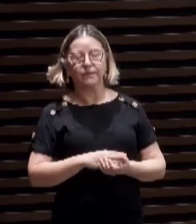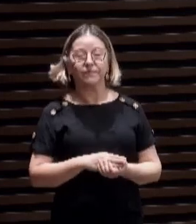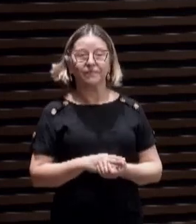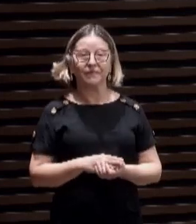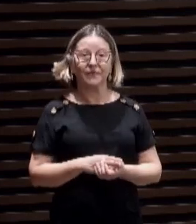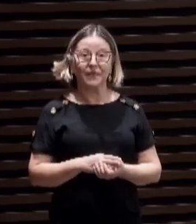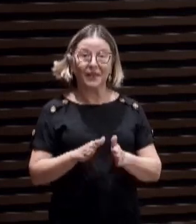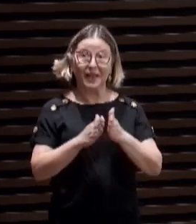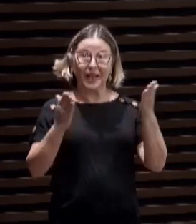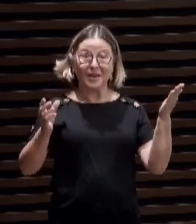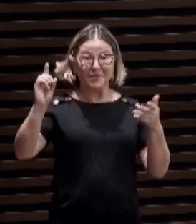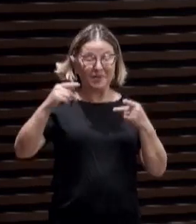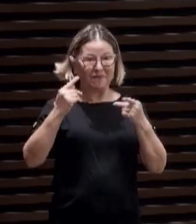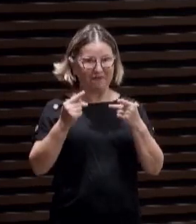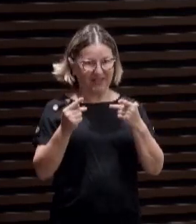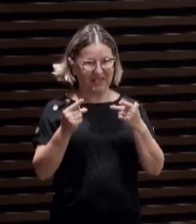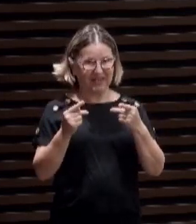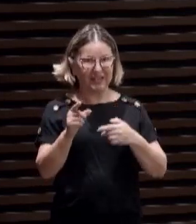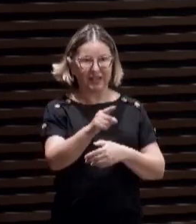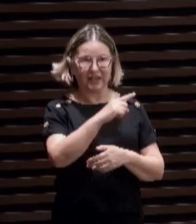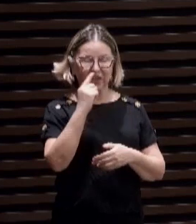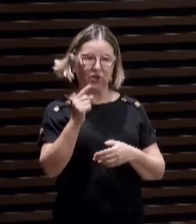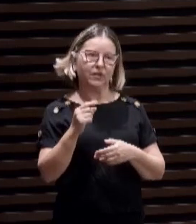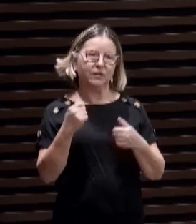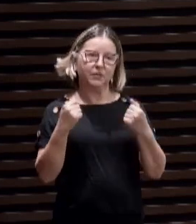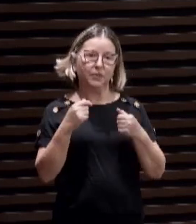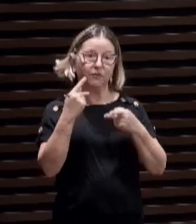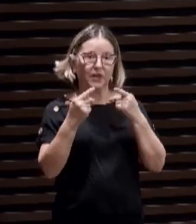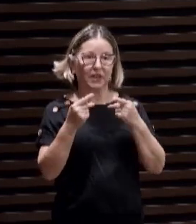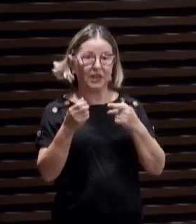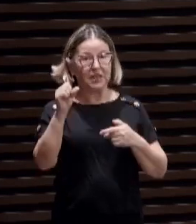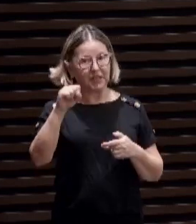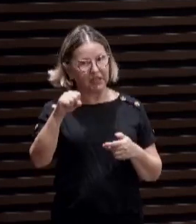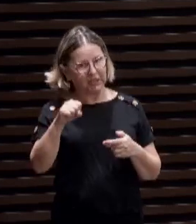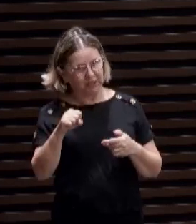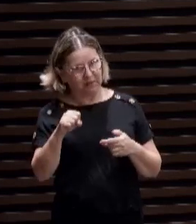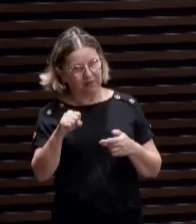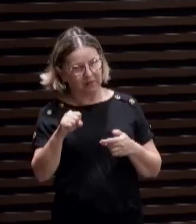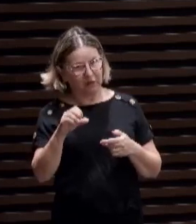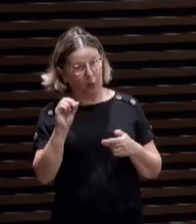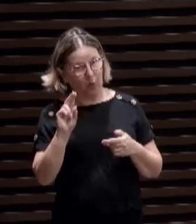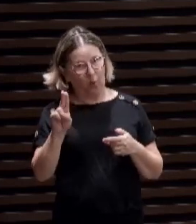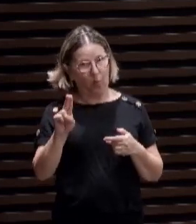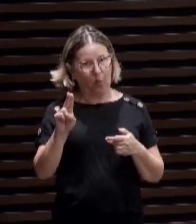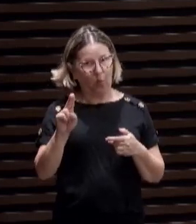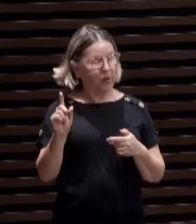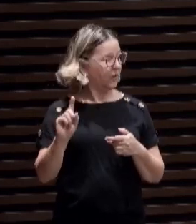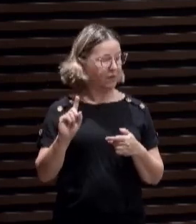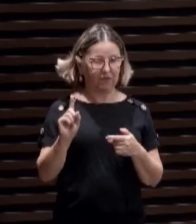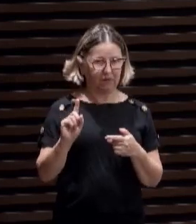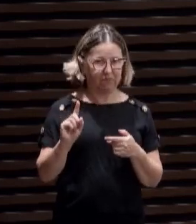ter uma palavra só. É sim, sim ou não, não. O que disto passa vem do maligno.